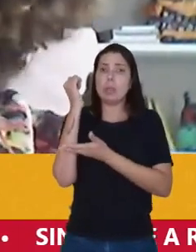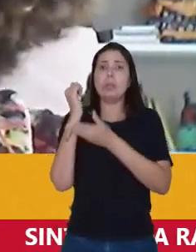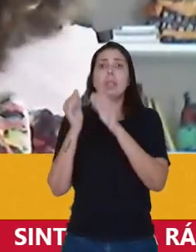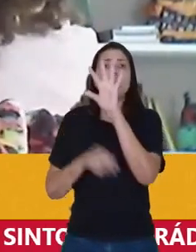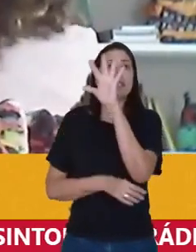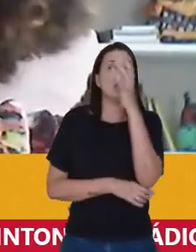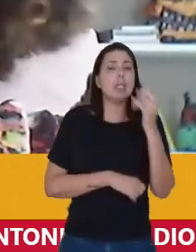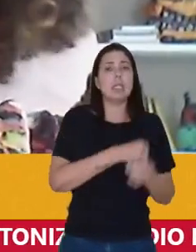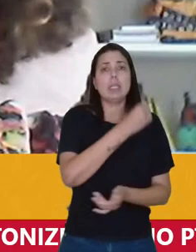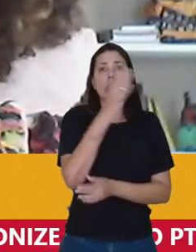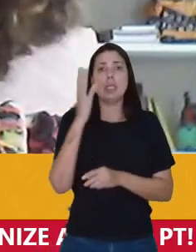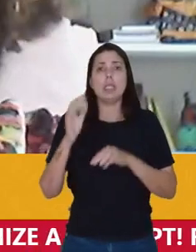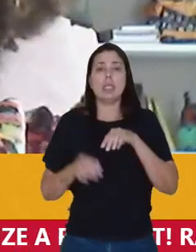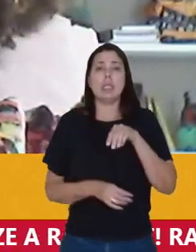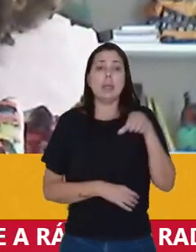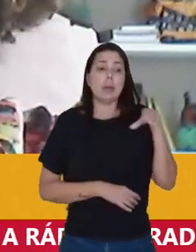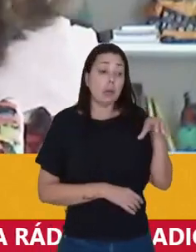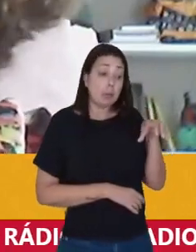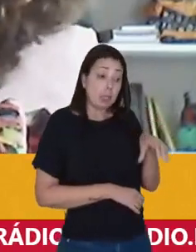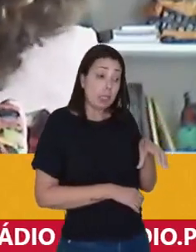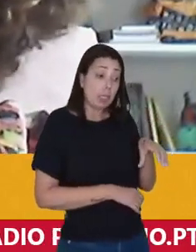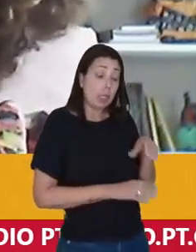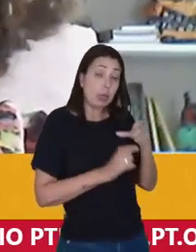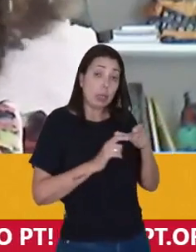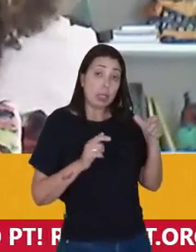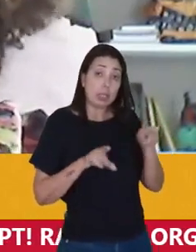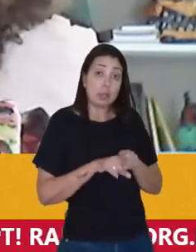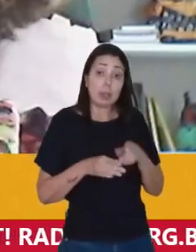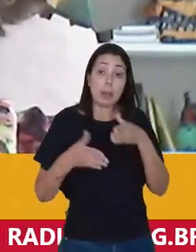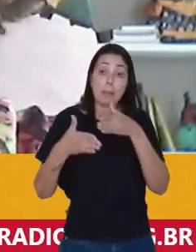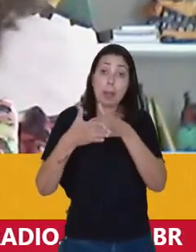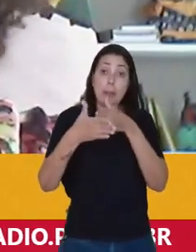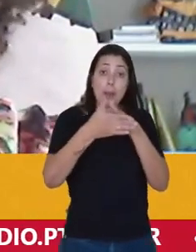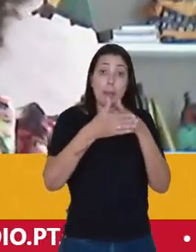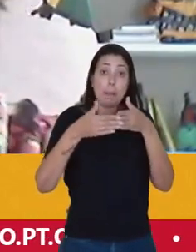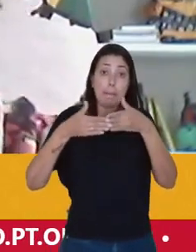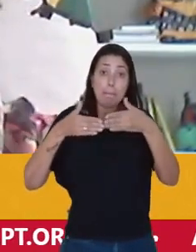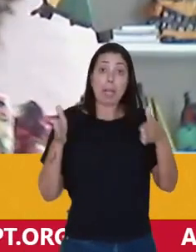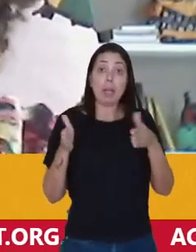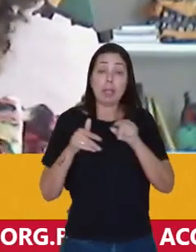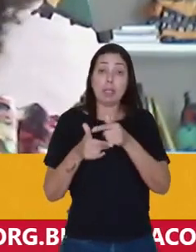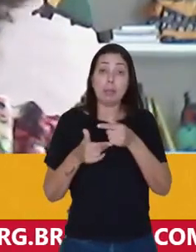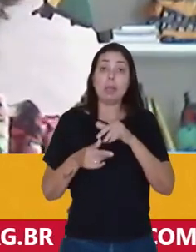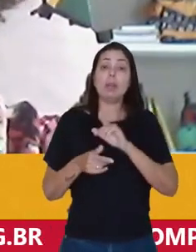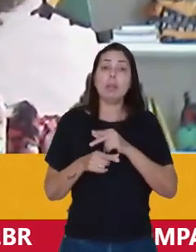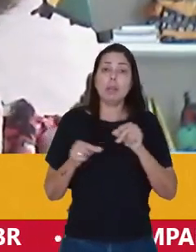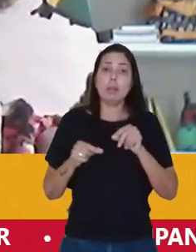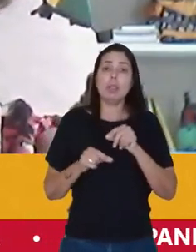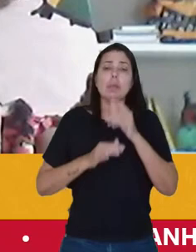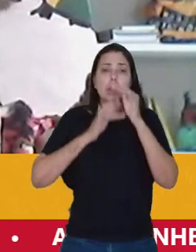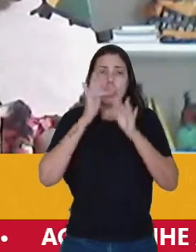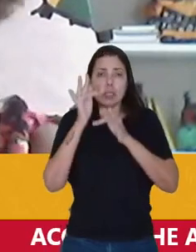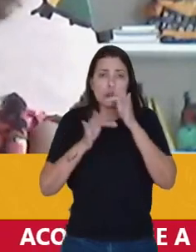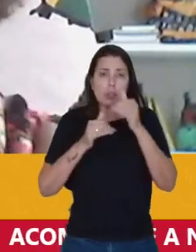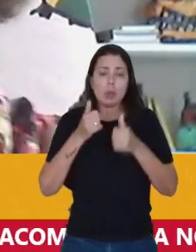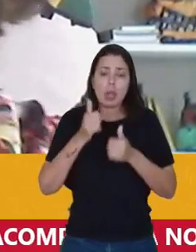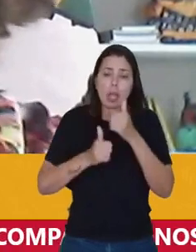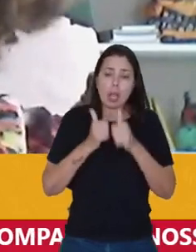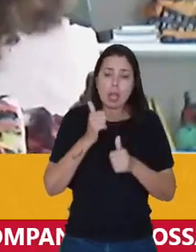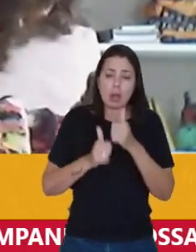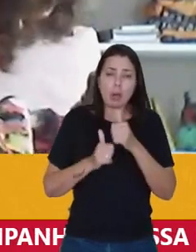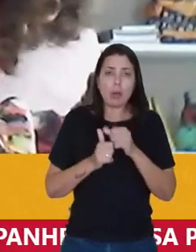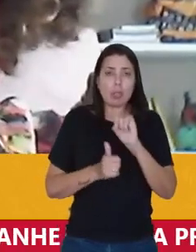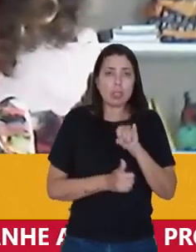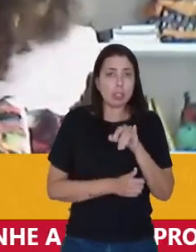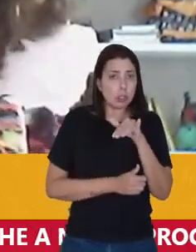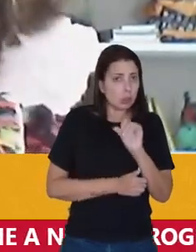as mineradoras, com as grandes barragens, com os grandes plantios de arroz, de soja, que não é para